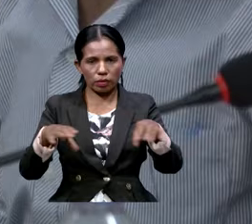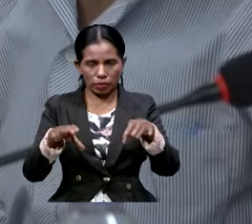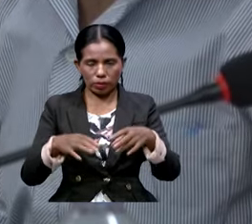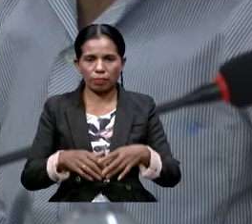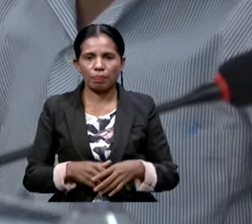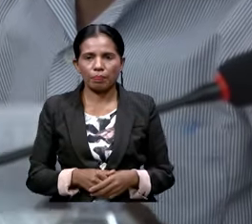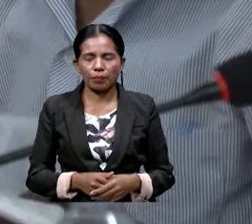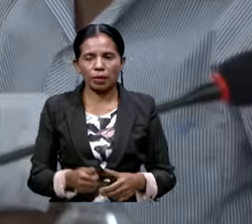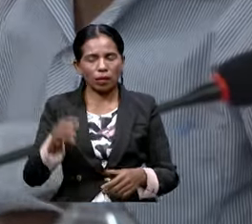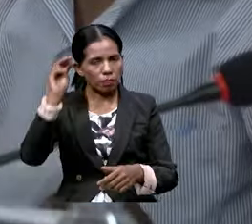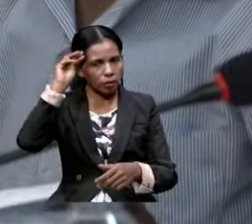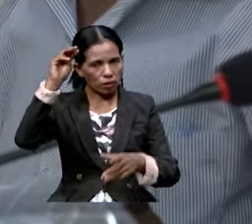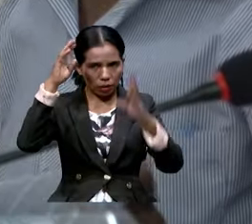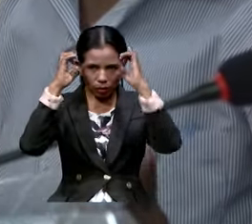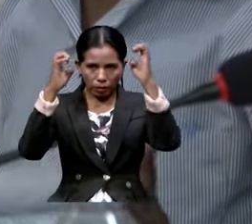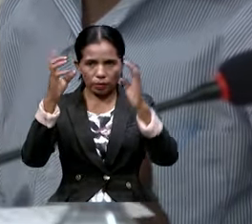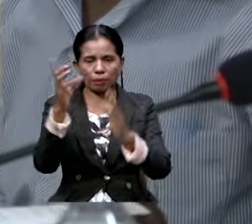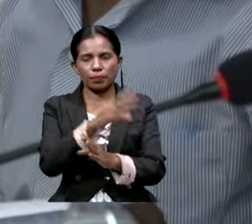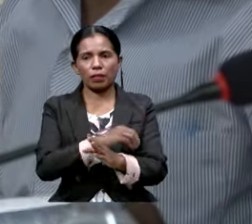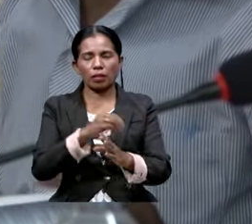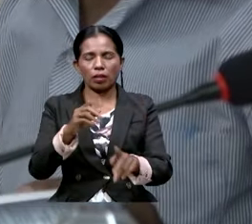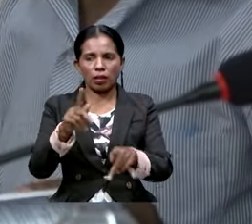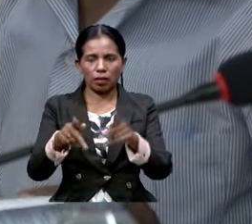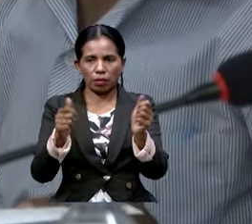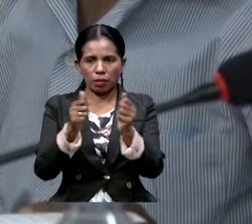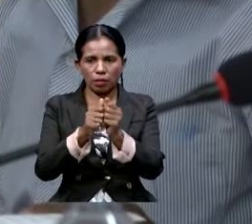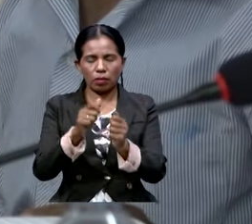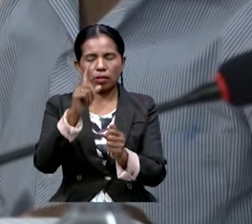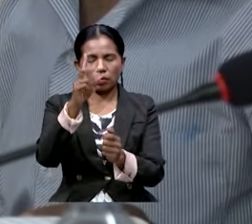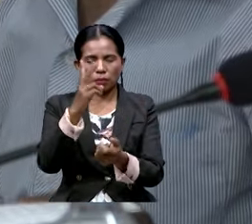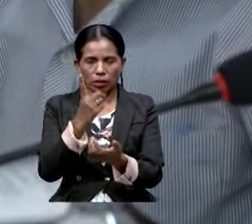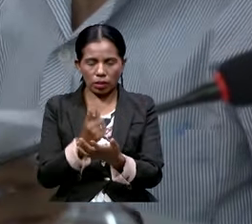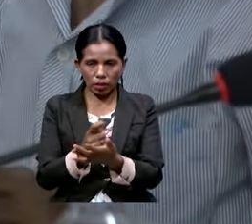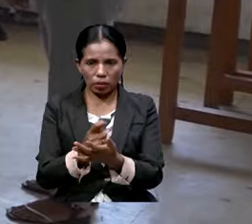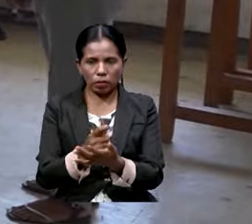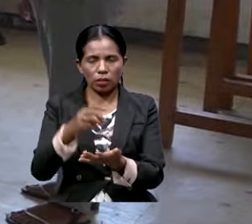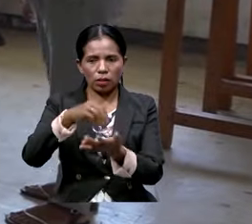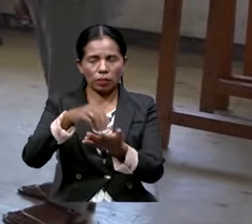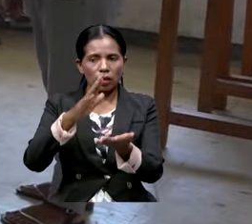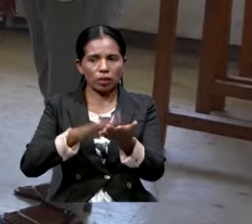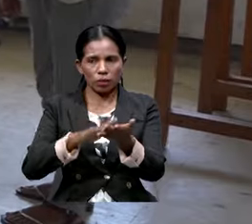irá o Ministério da Educação, tarde tu ba quadro pessoal hamutu krihun rua resin, onde coloca ba escola